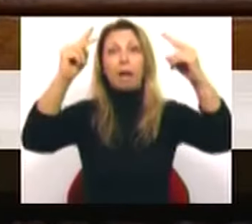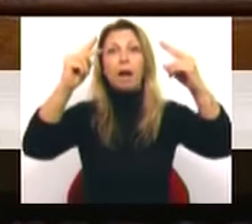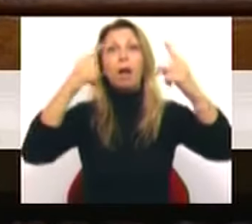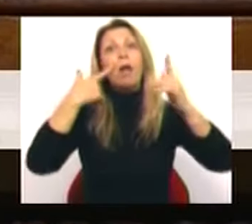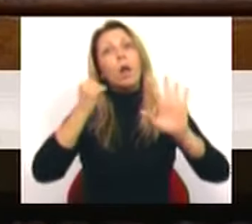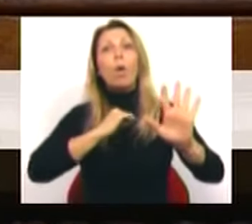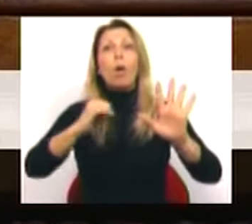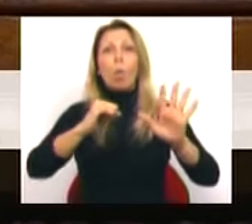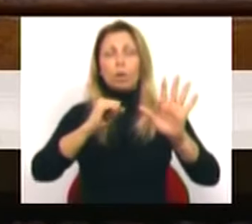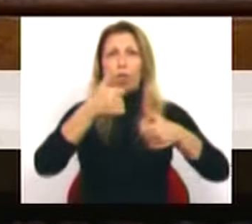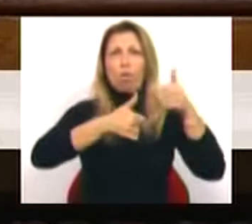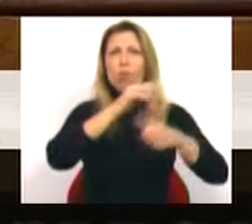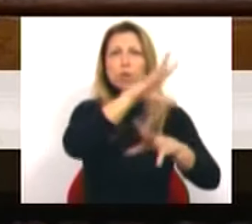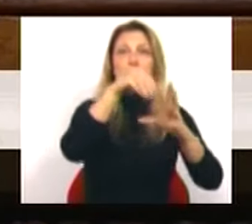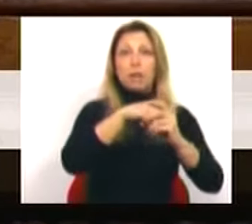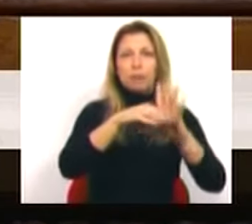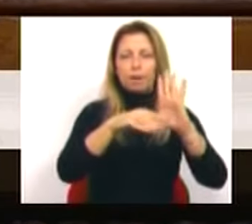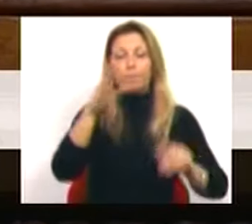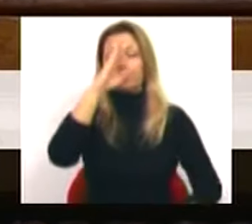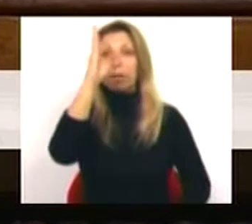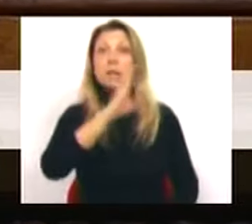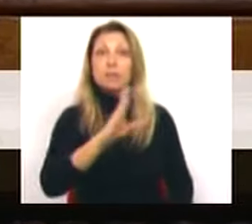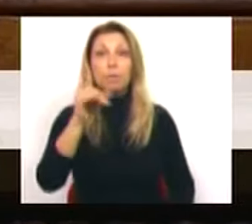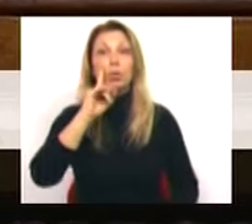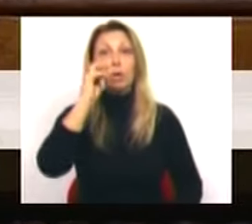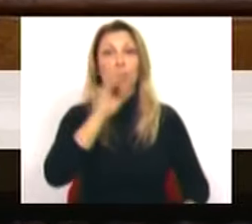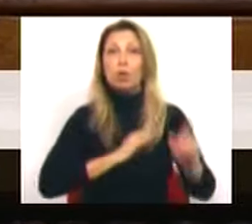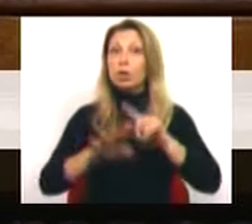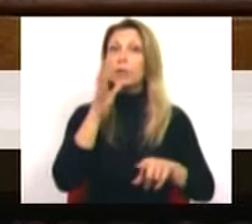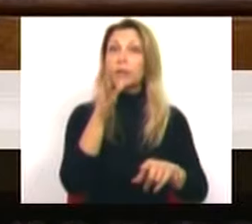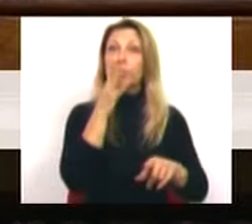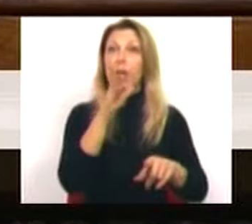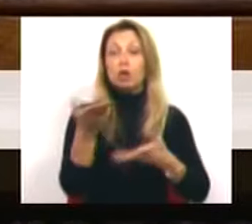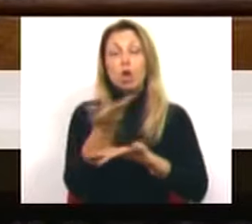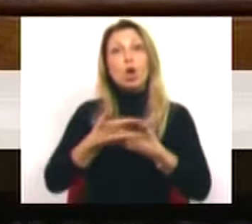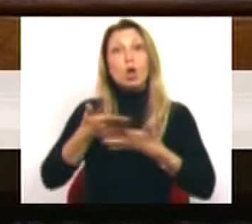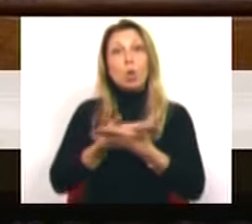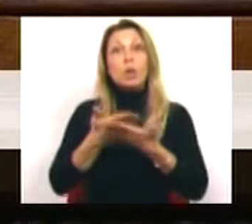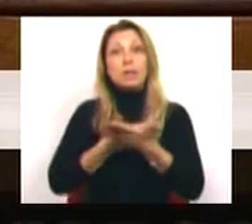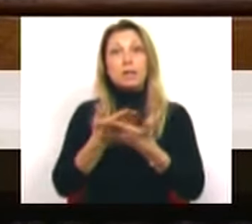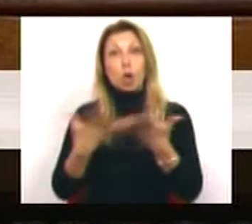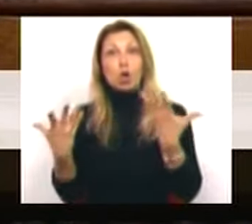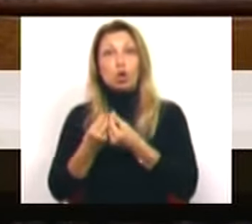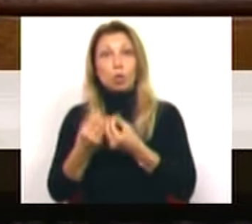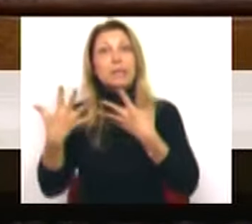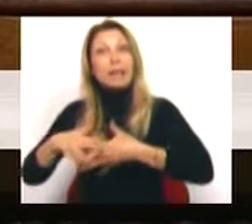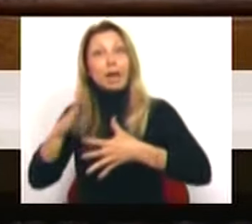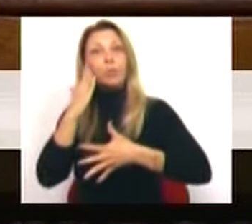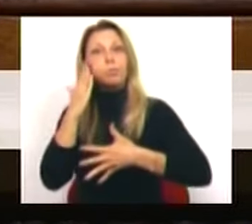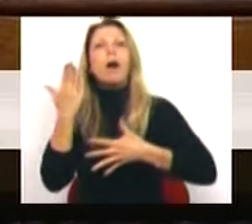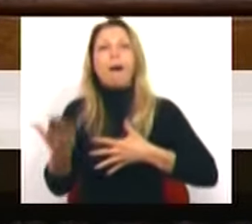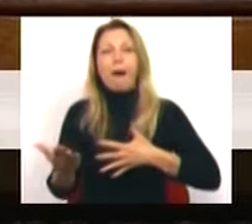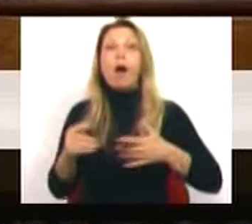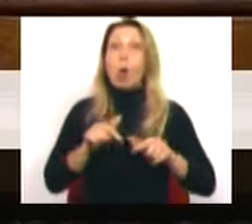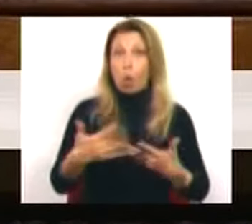interno. Sabemos, senhoras e senhores deputados, que há negociação com os sindicatos em curso, aliás, hoje mesmo no Ministério da